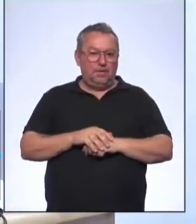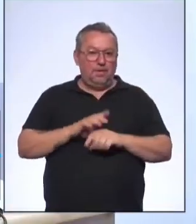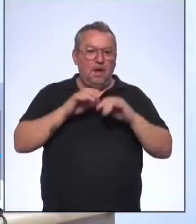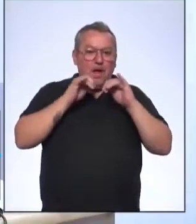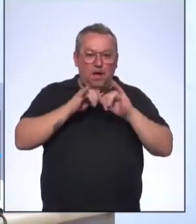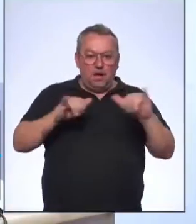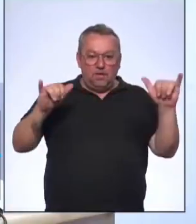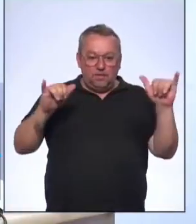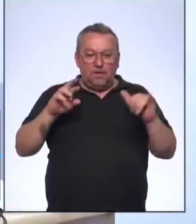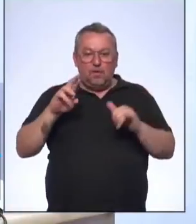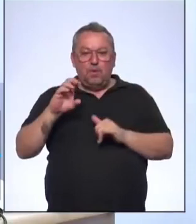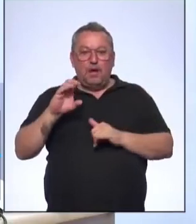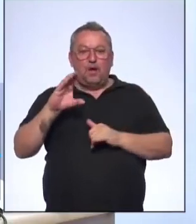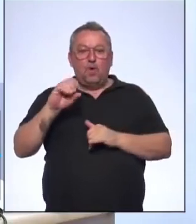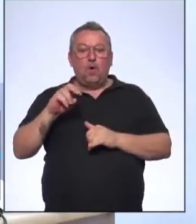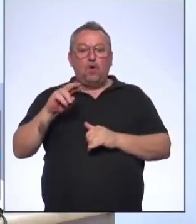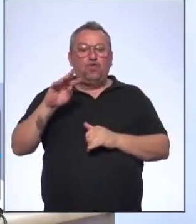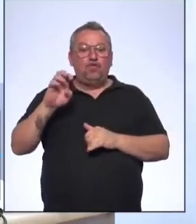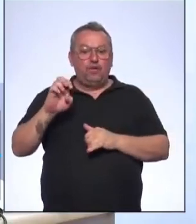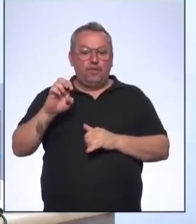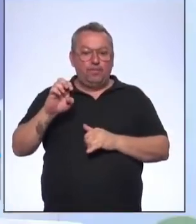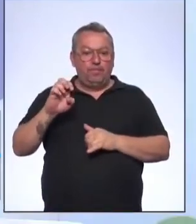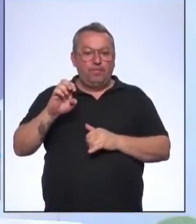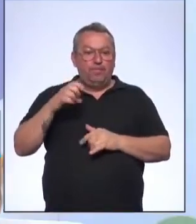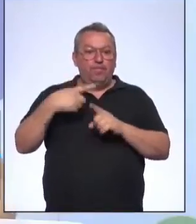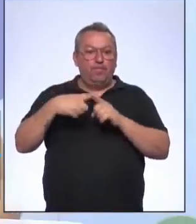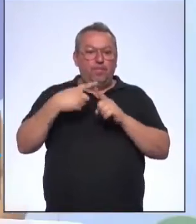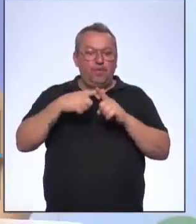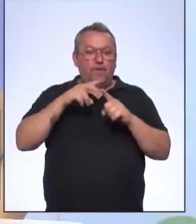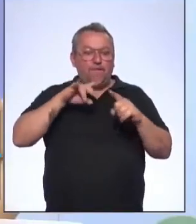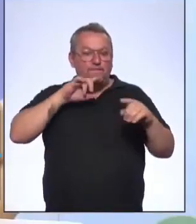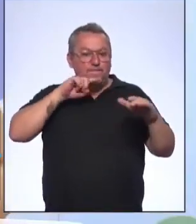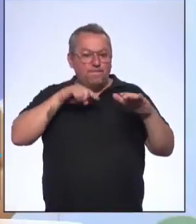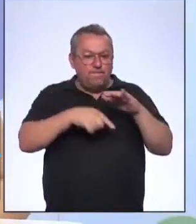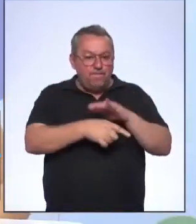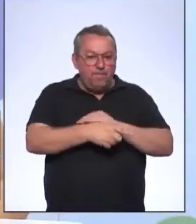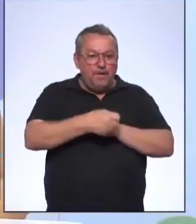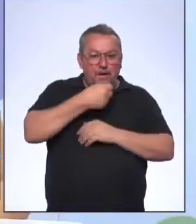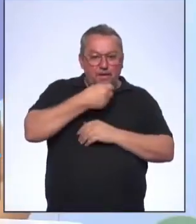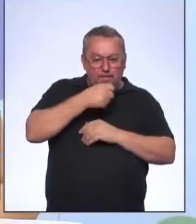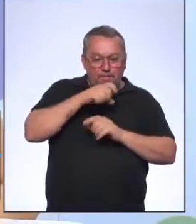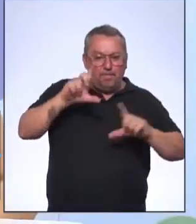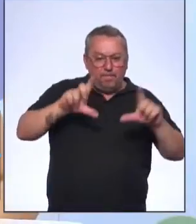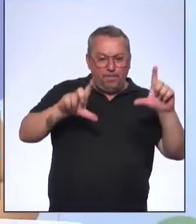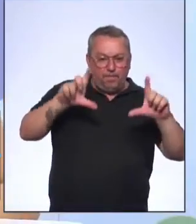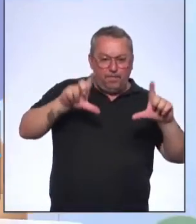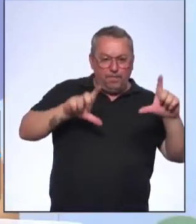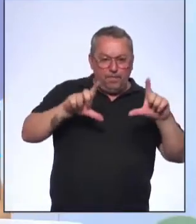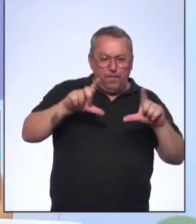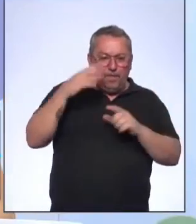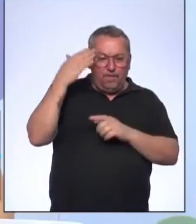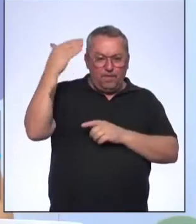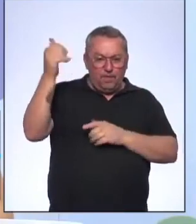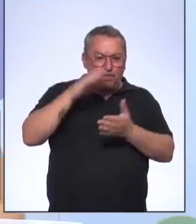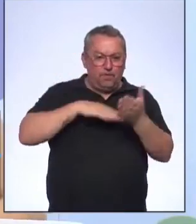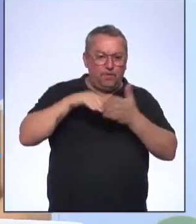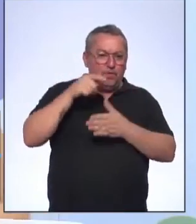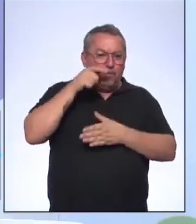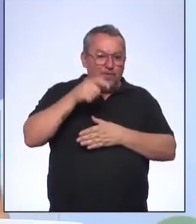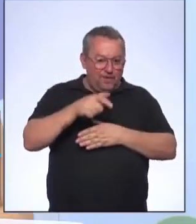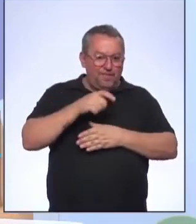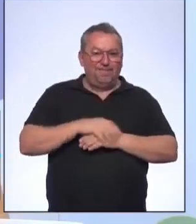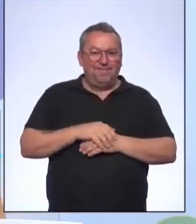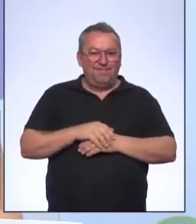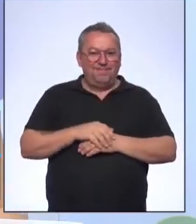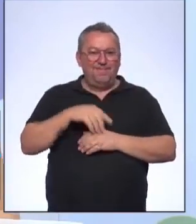como um recorte, vamos dizer assim. É mais ou menos, né? Porque a gente vai aprofundar mais. A reportagem de uma televisão, por exemplo, de um canal bem famoso aí que todo mundo assiste,